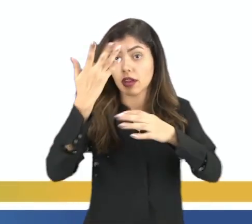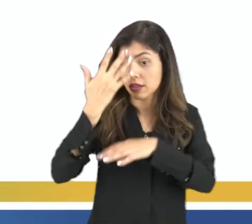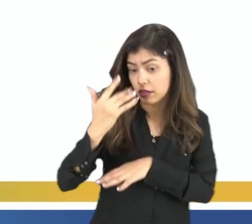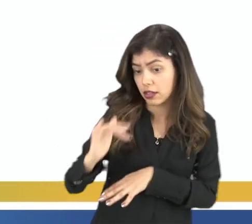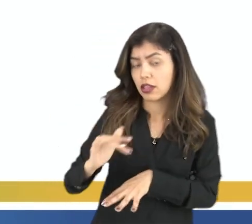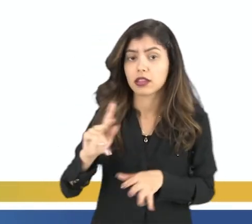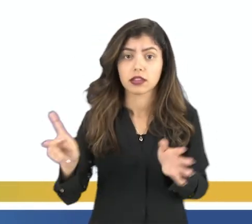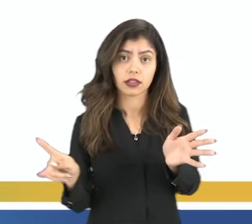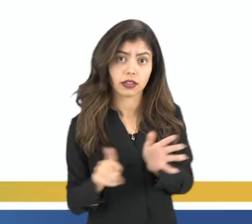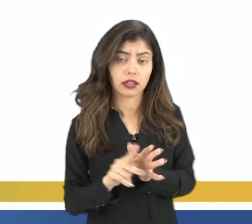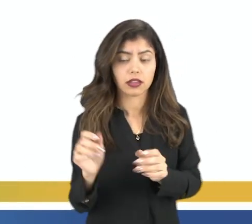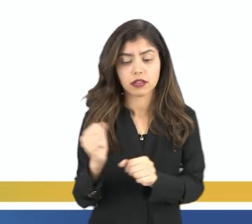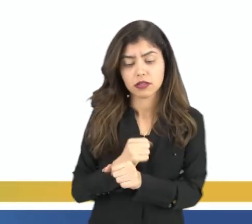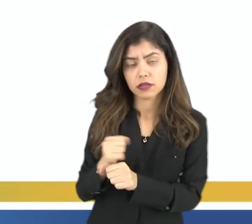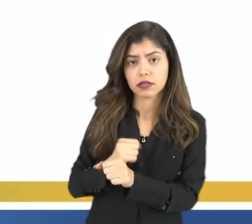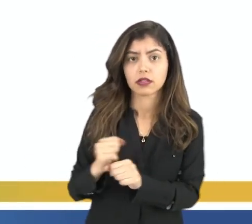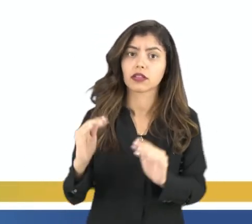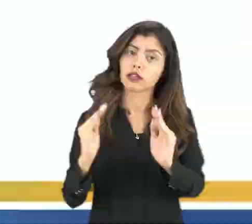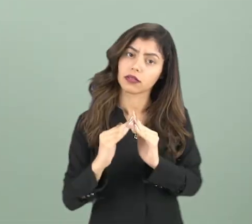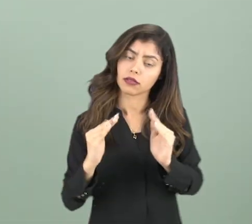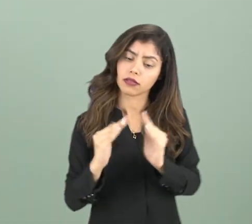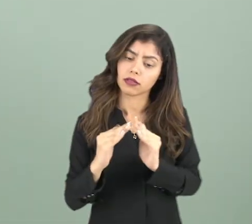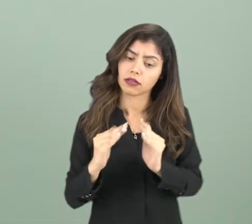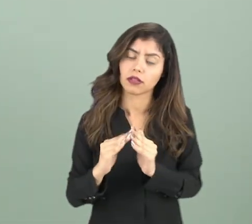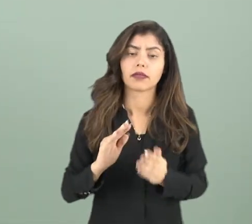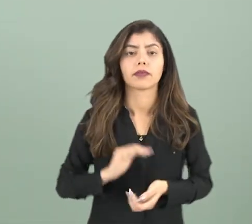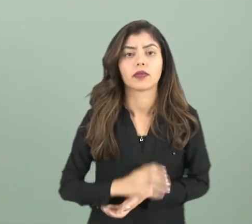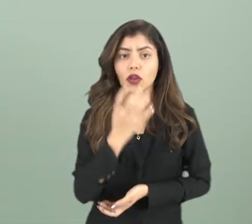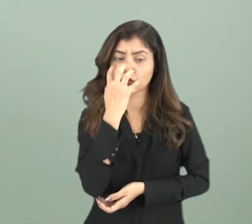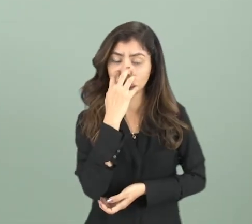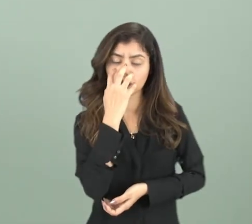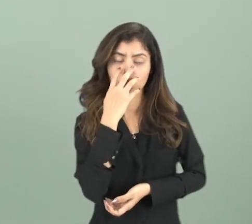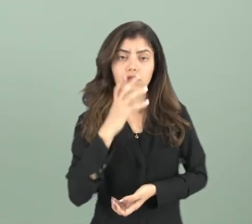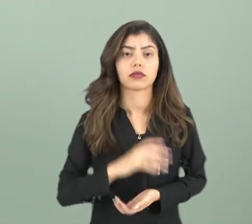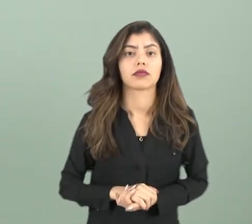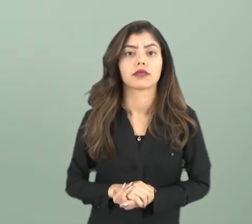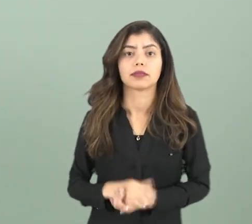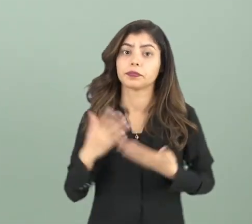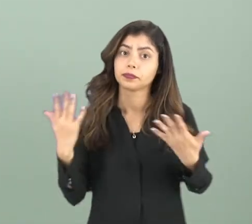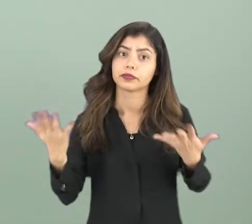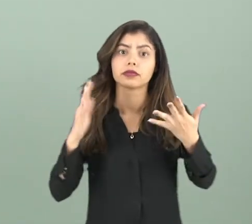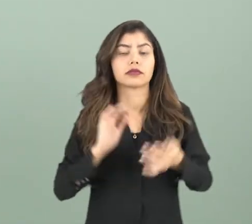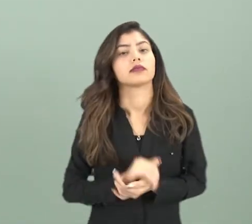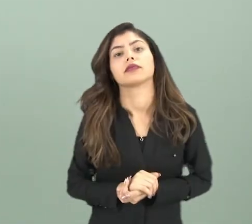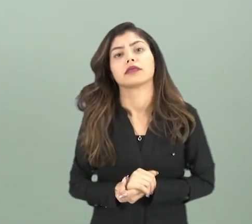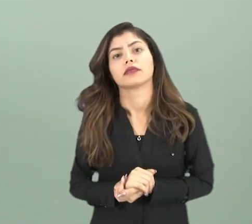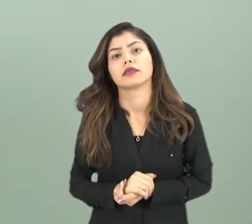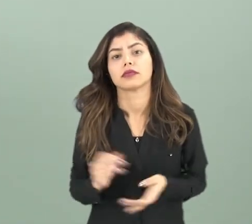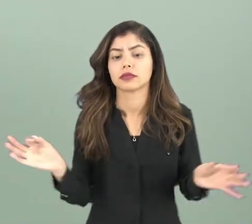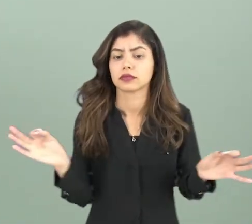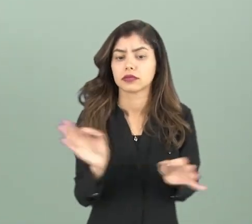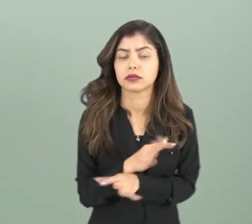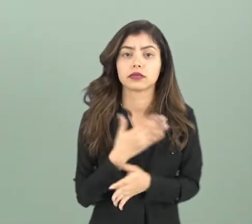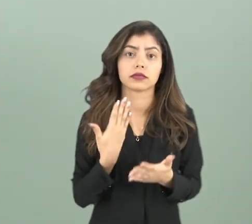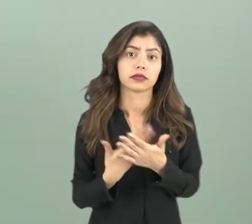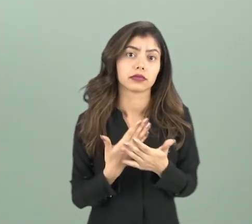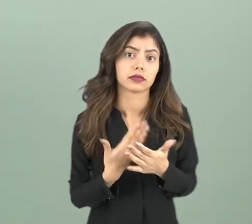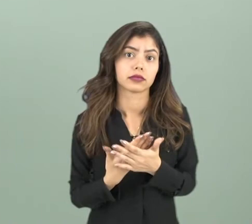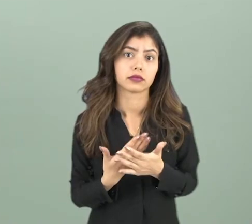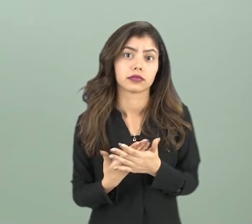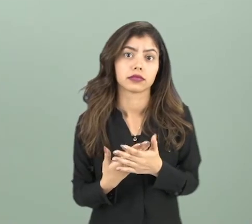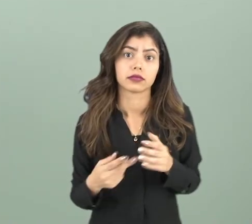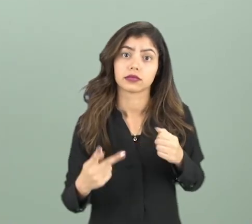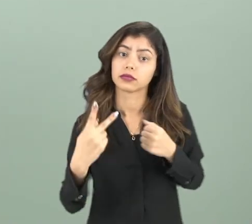crianças mesmo construíram a casinha do cachorro. Tá bom? Então, é isso. Para a gente encerrar nossa aula, hoje eu não vou